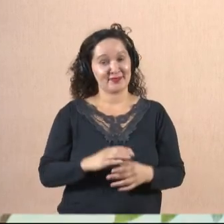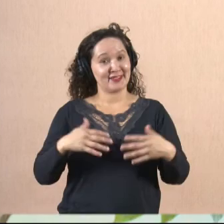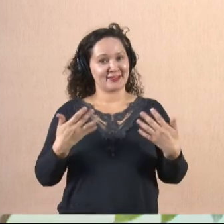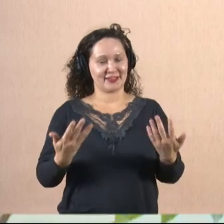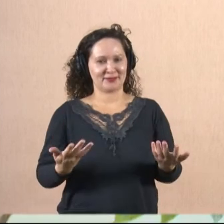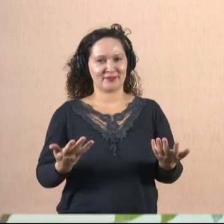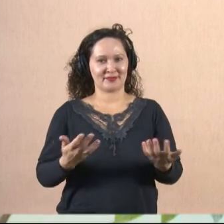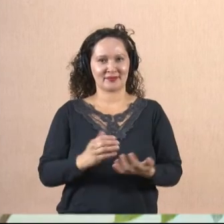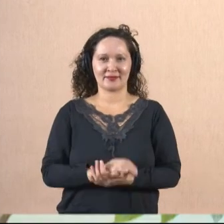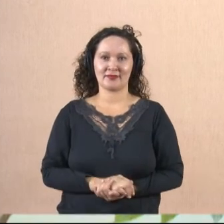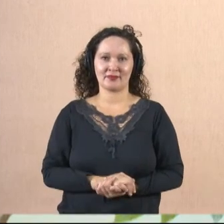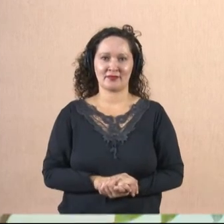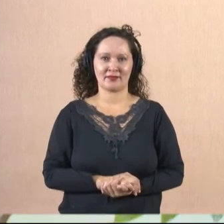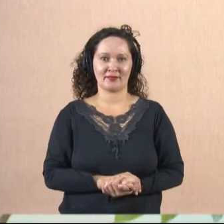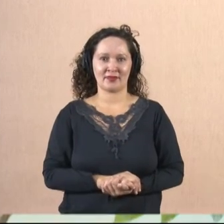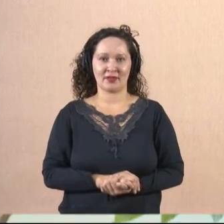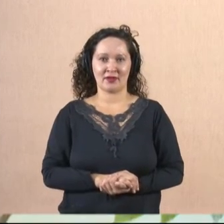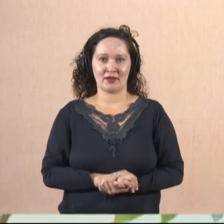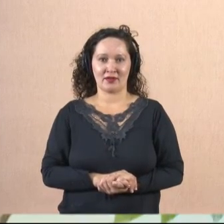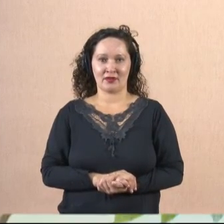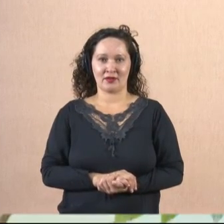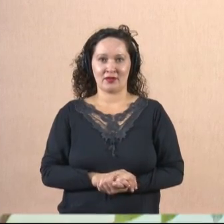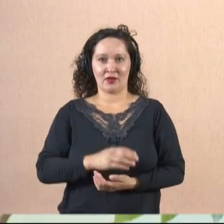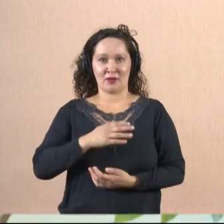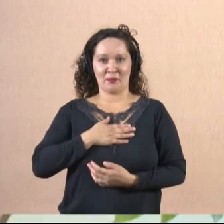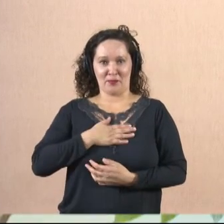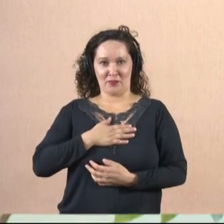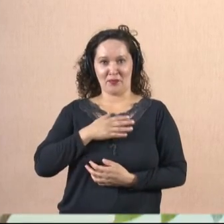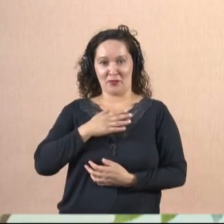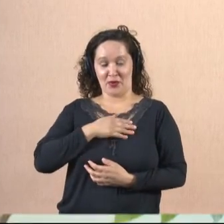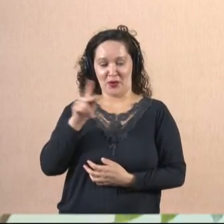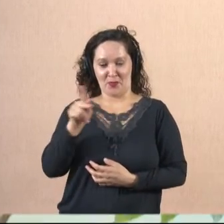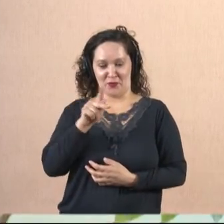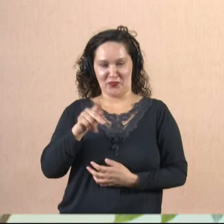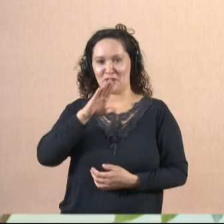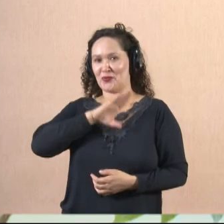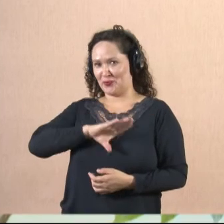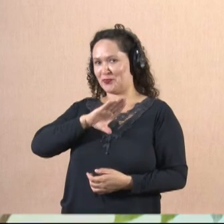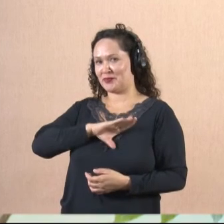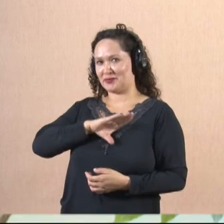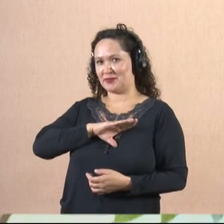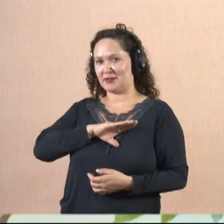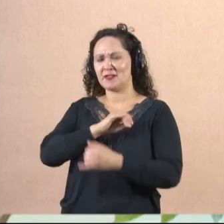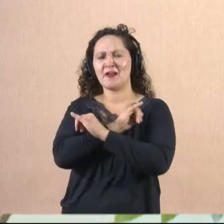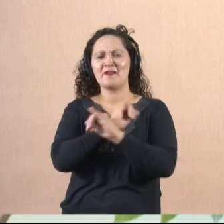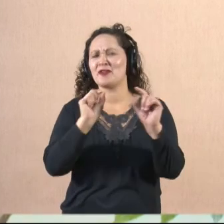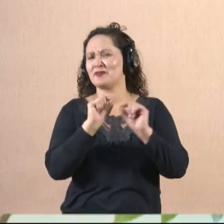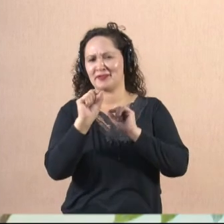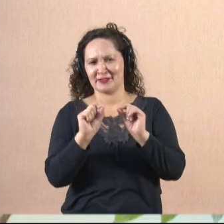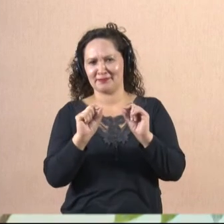g1 a minha frozen professora de português me dizia